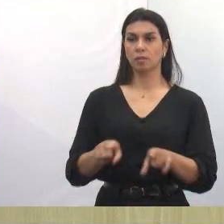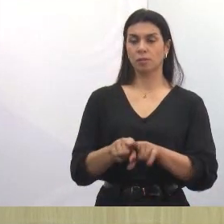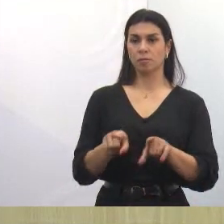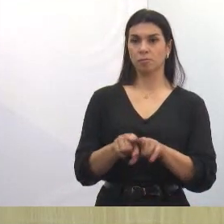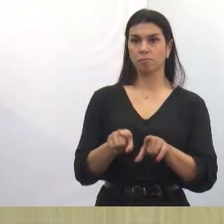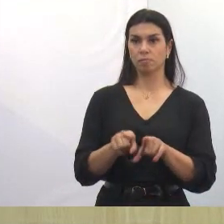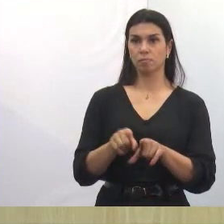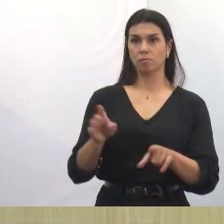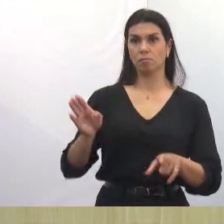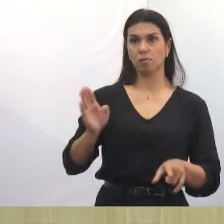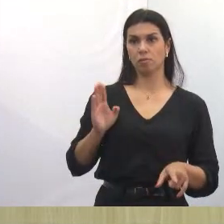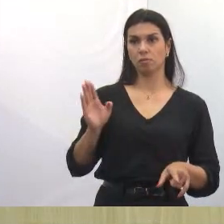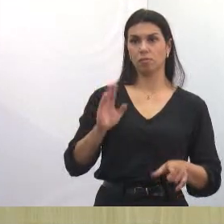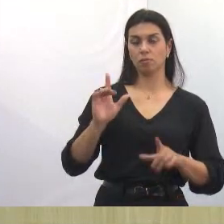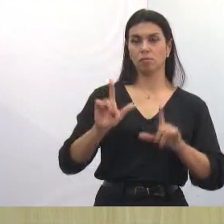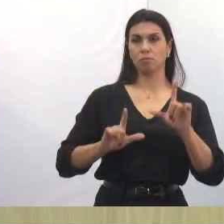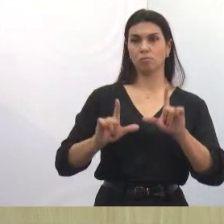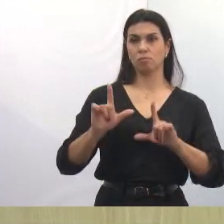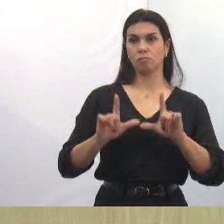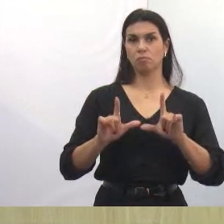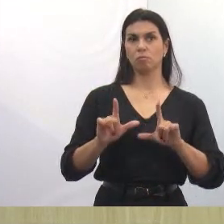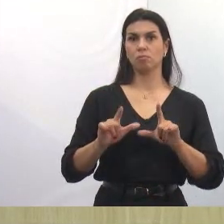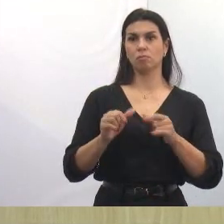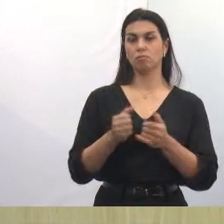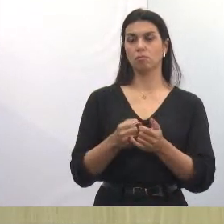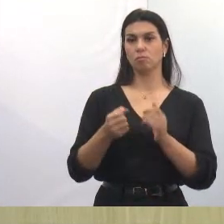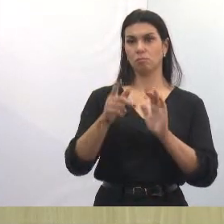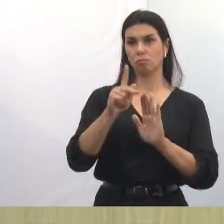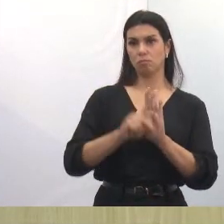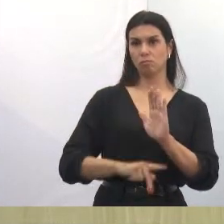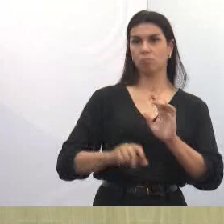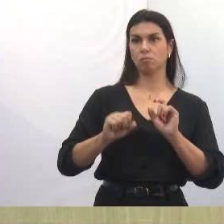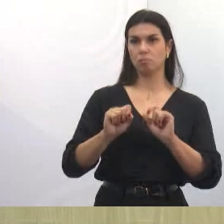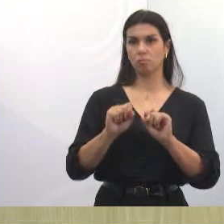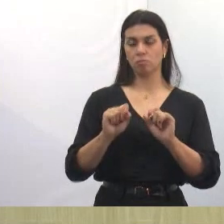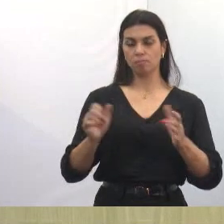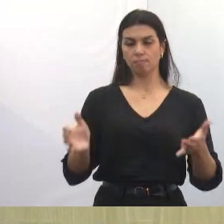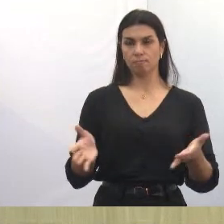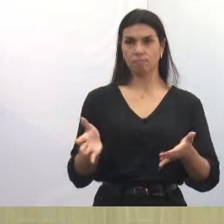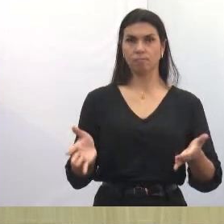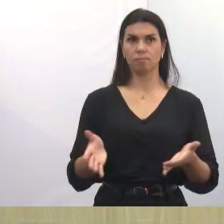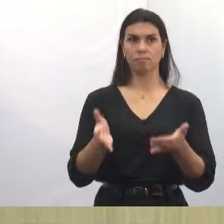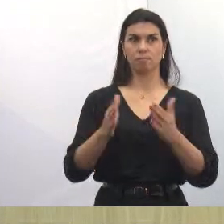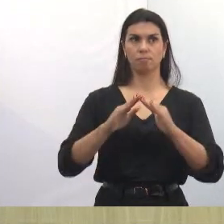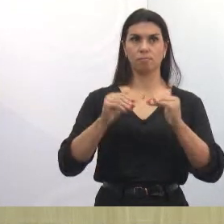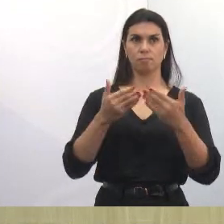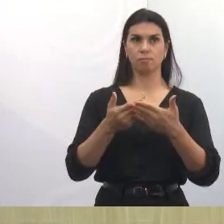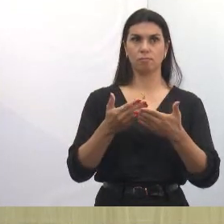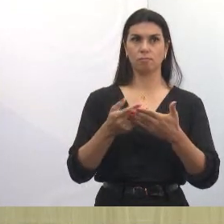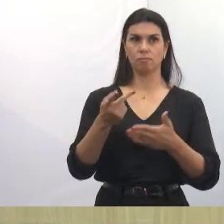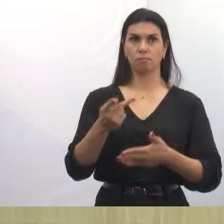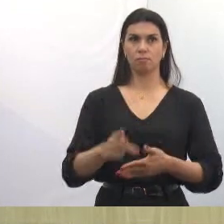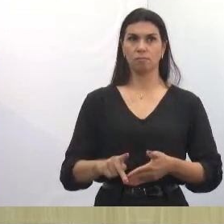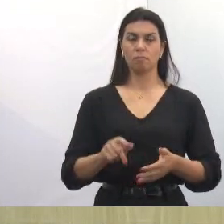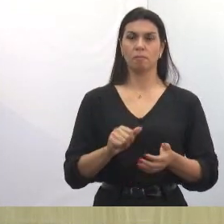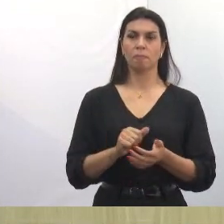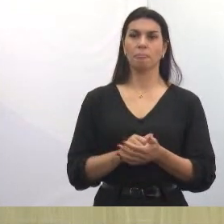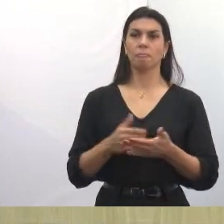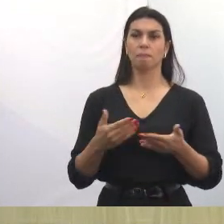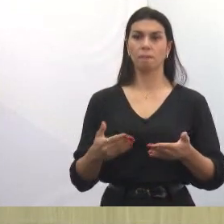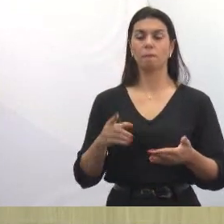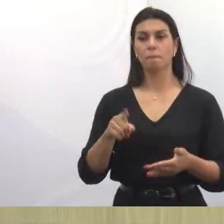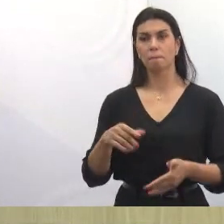benefícios que o programa pode trazer para a comunidade escolar de Jacareí, é de suma importância entender